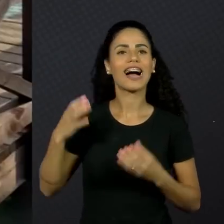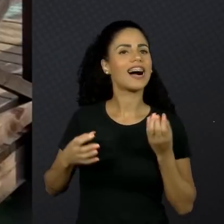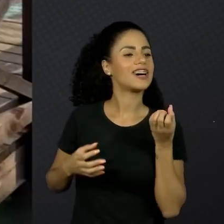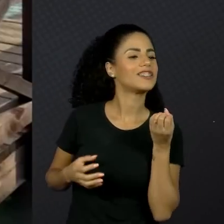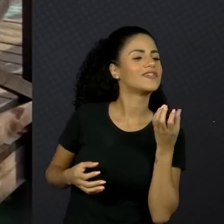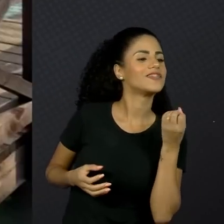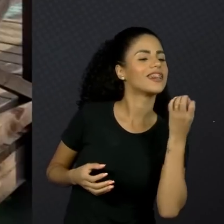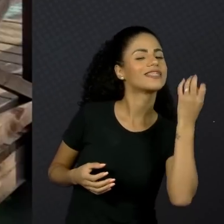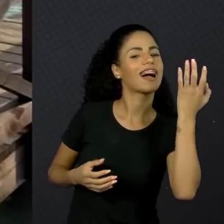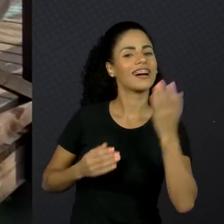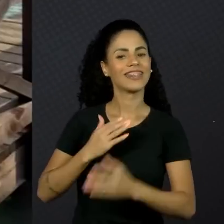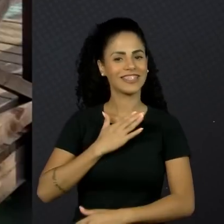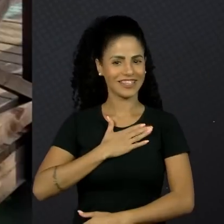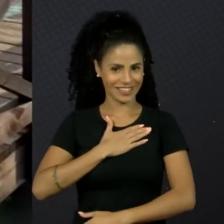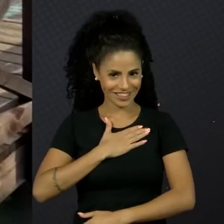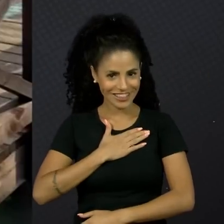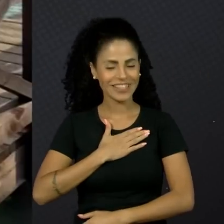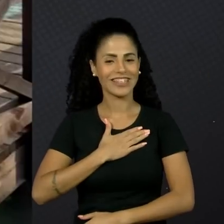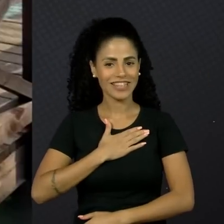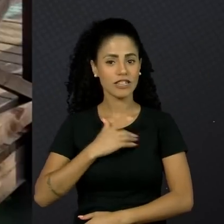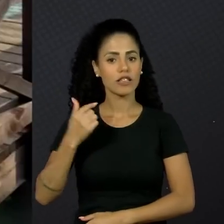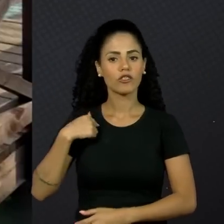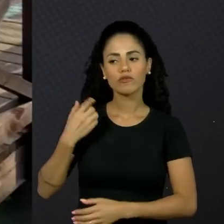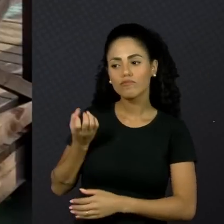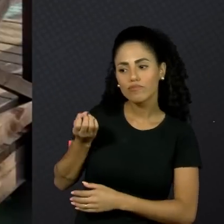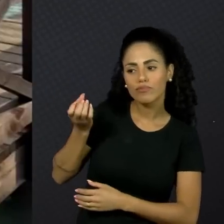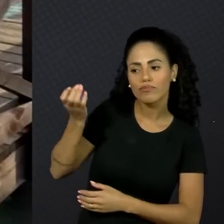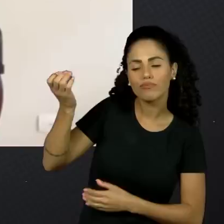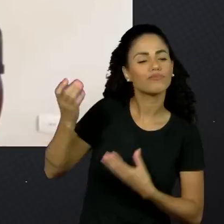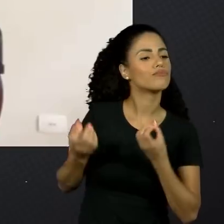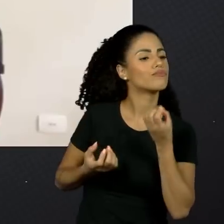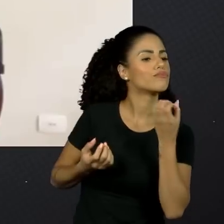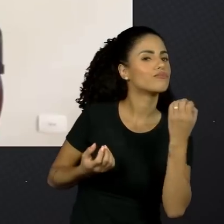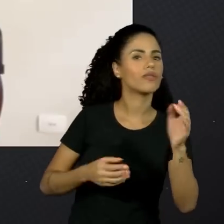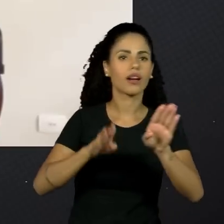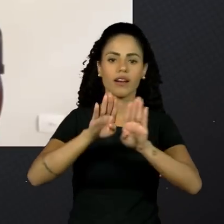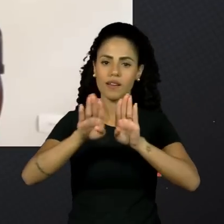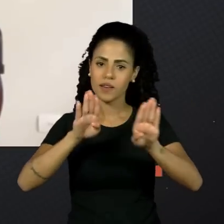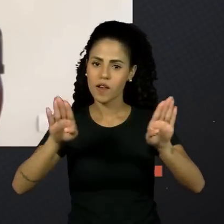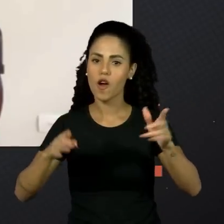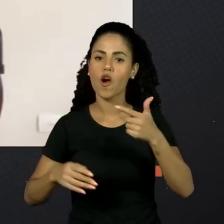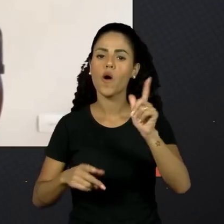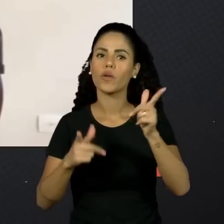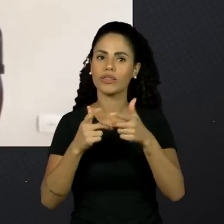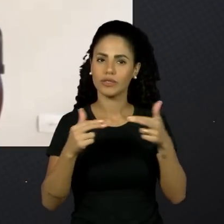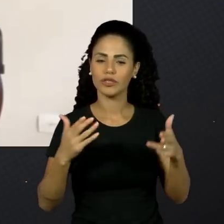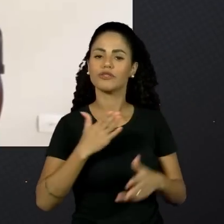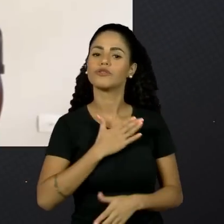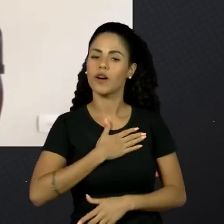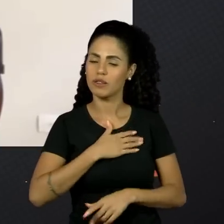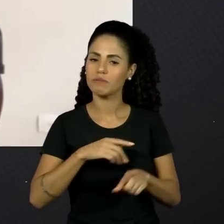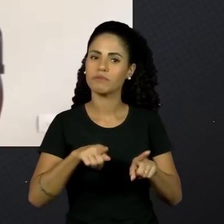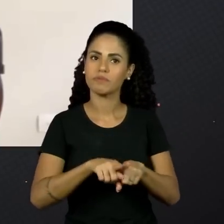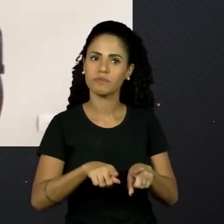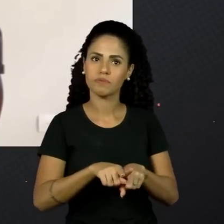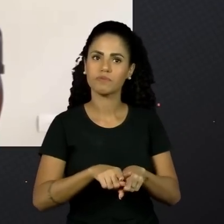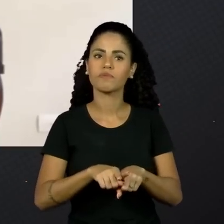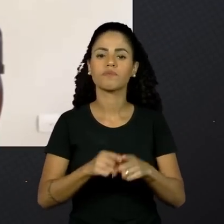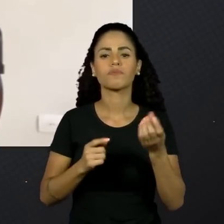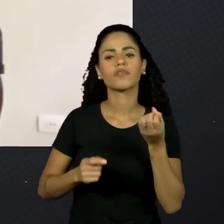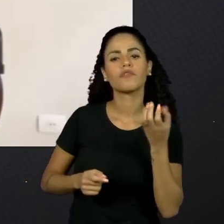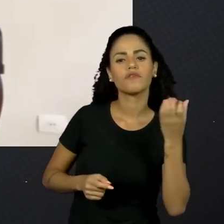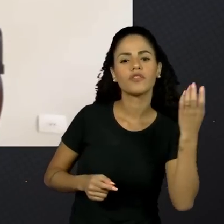né? Nós vamos a várias exposições internacionais de arte contemporânea, outra paixão nossa, né? E fomos para